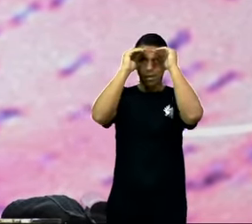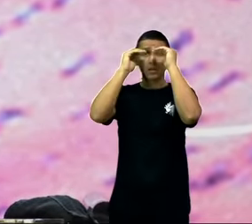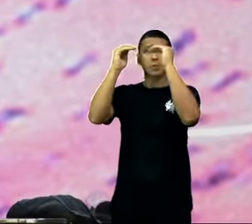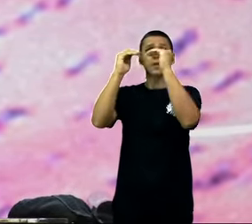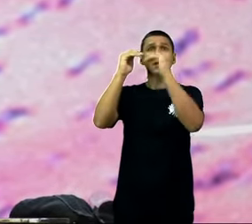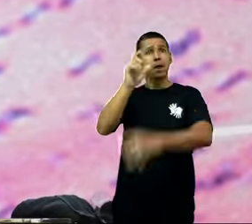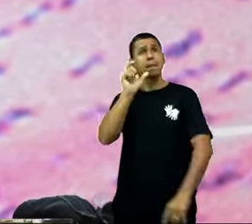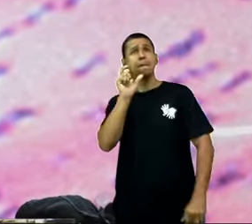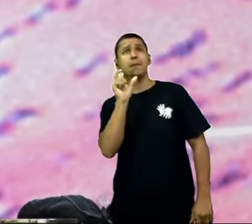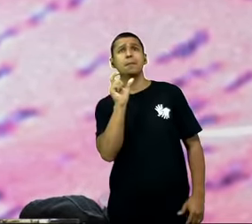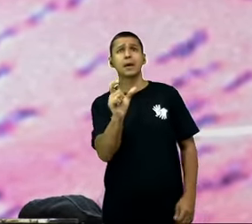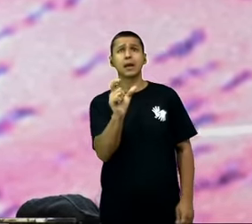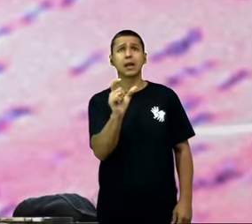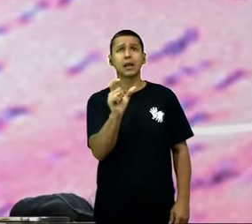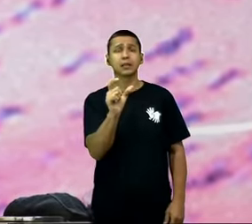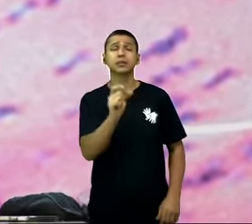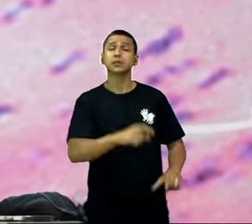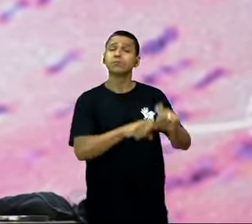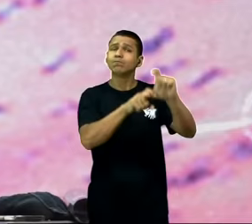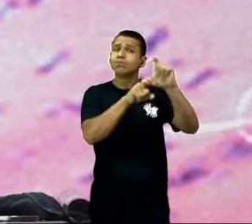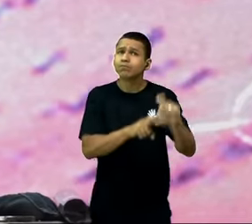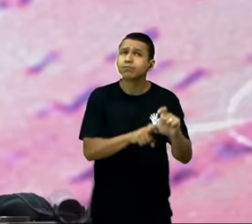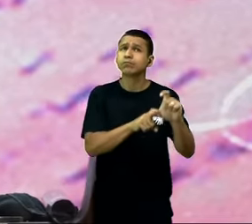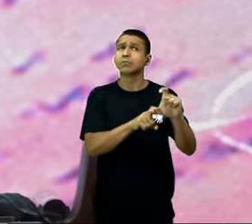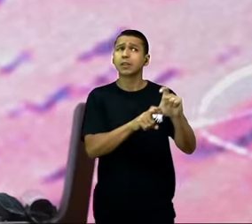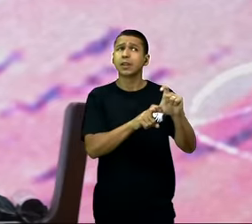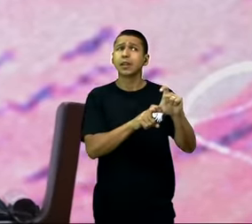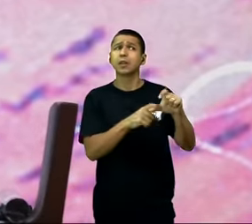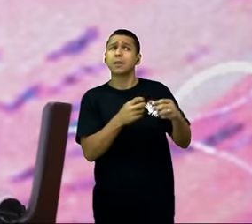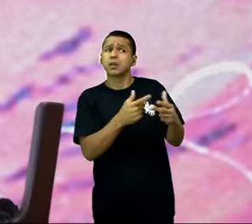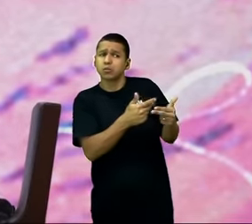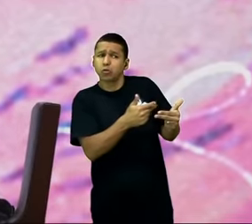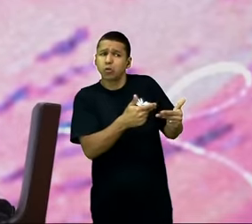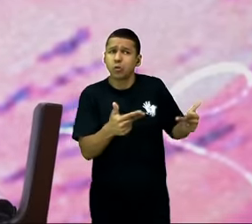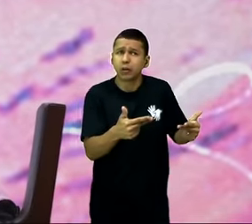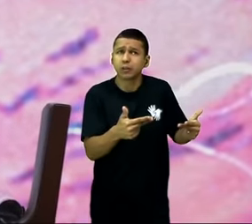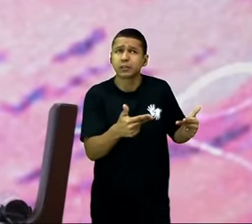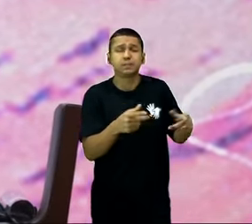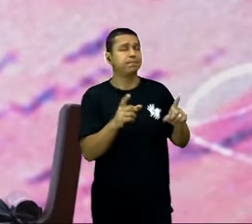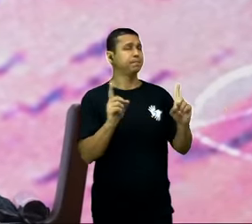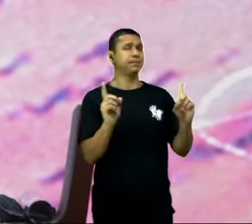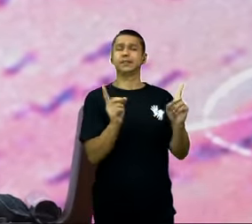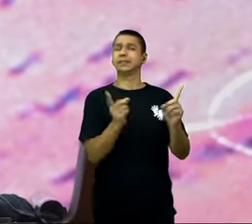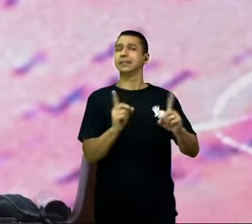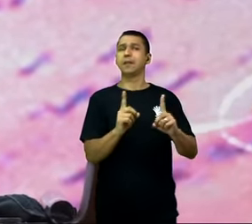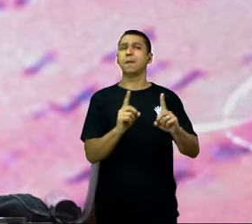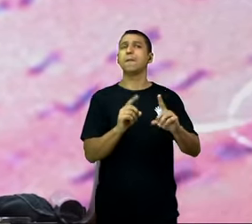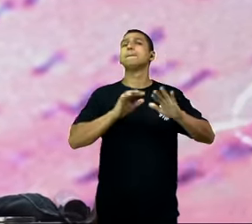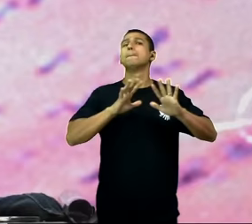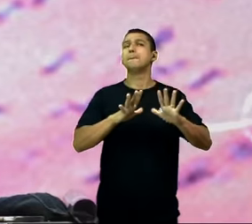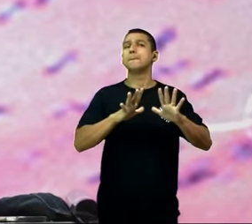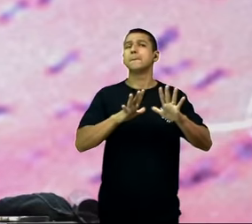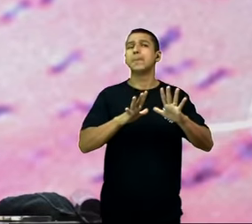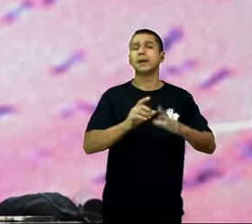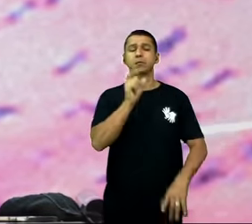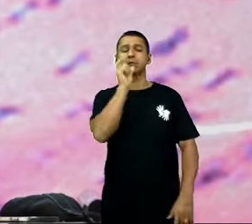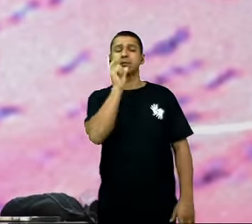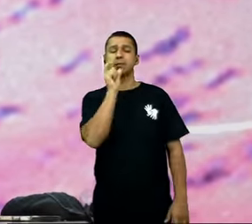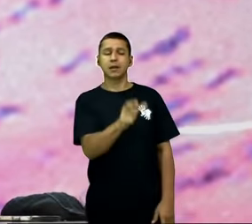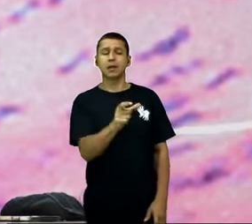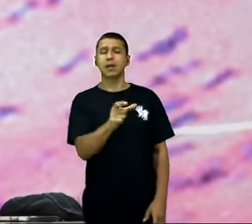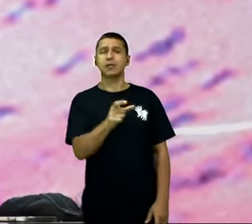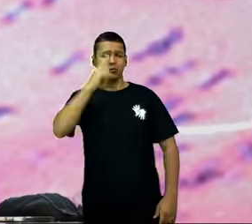E se tornarem dependentes, não de coisas, mas apenas de uma palavra.